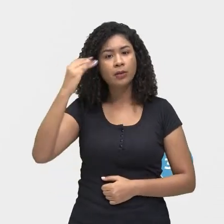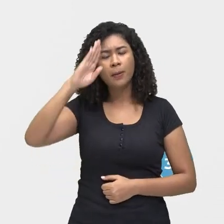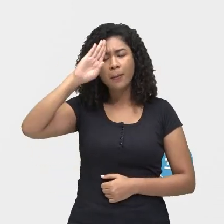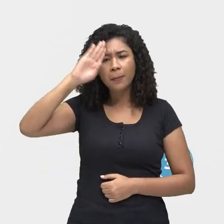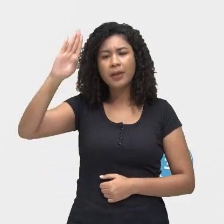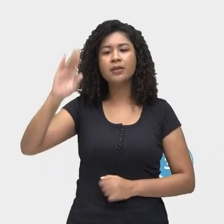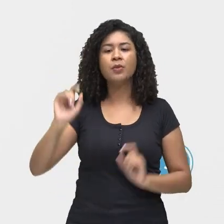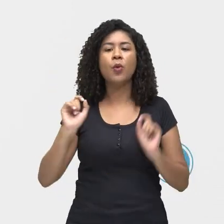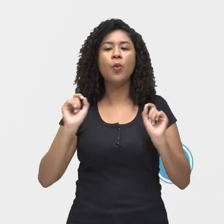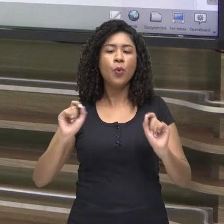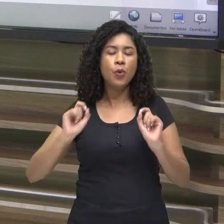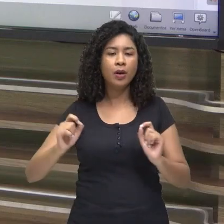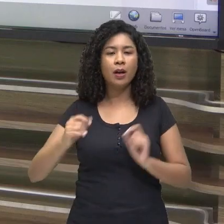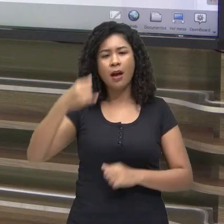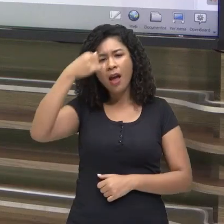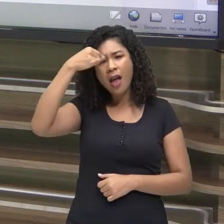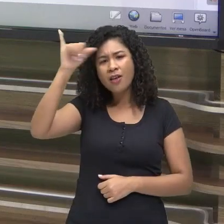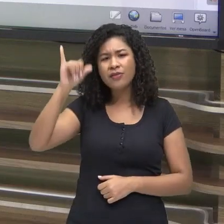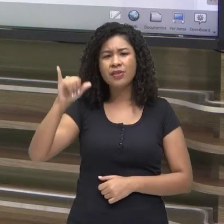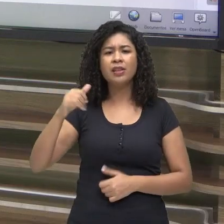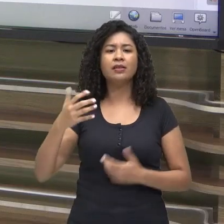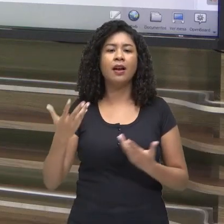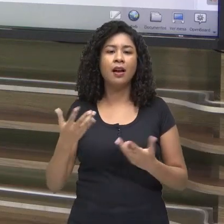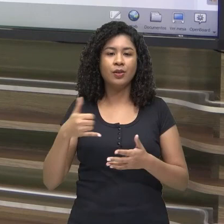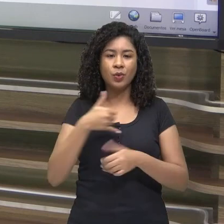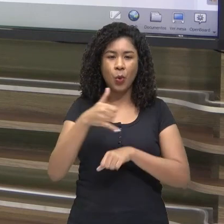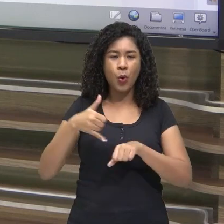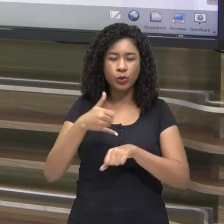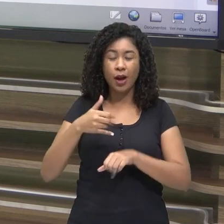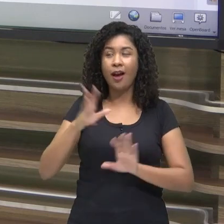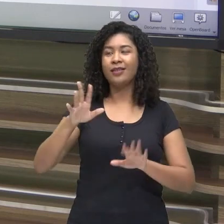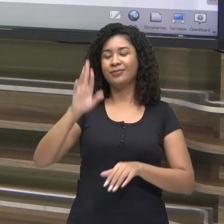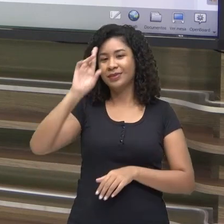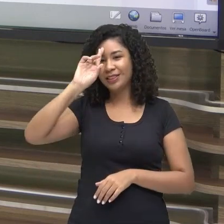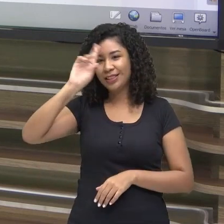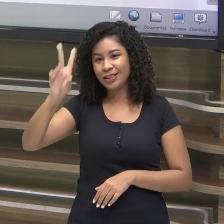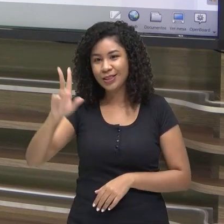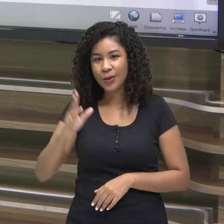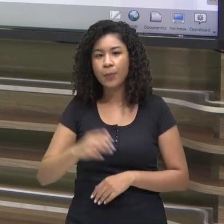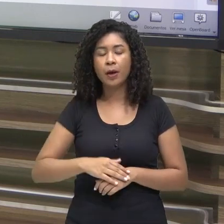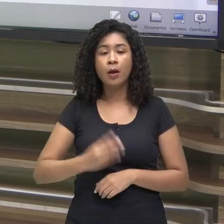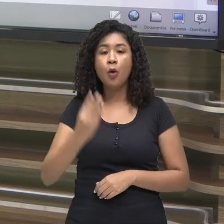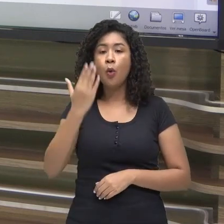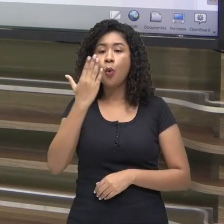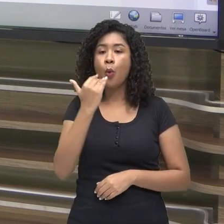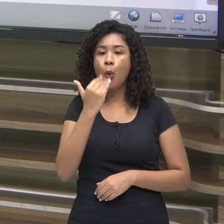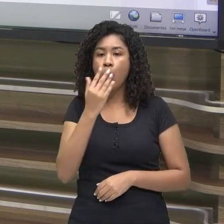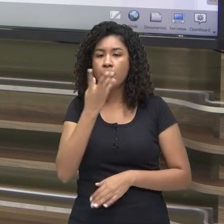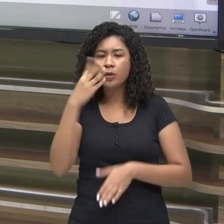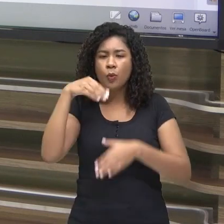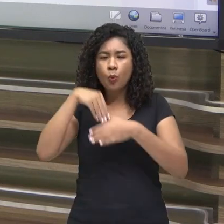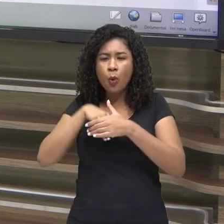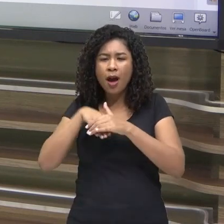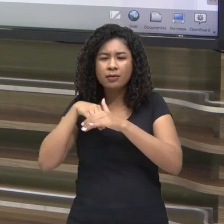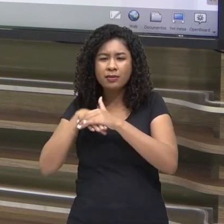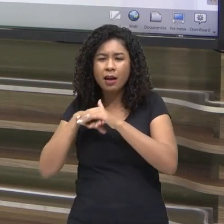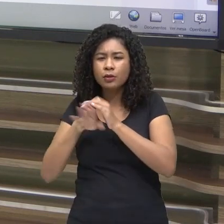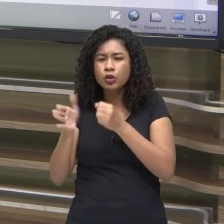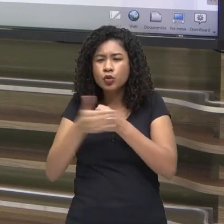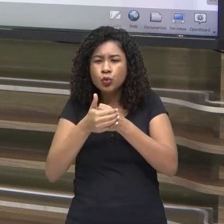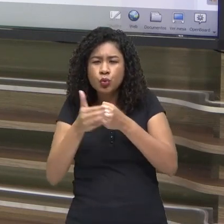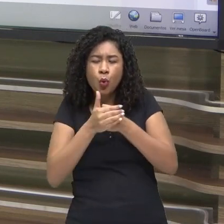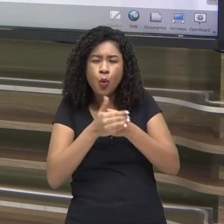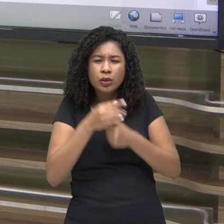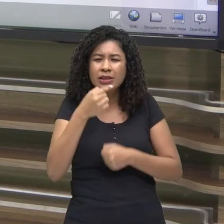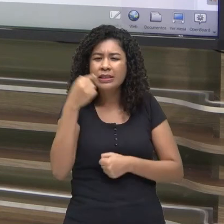haja acúmulo de gorduras, de comida. E essas comidas, elas podem causar um